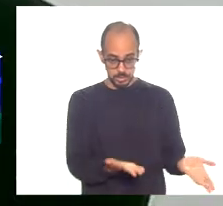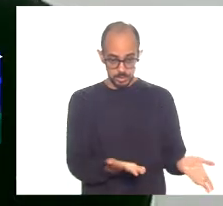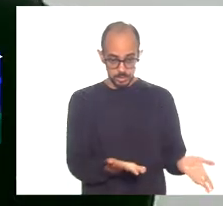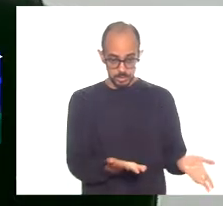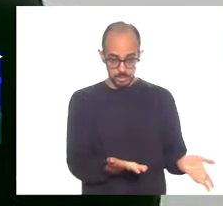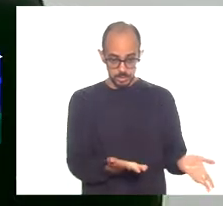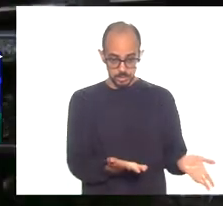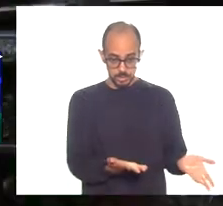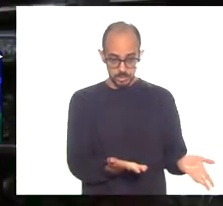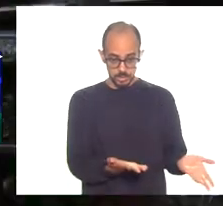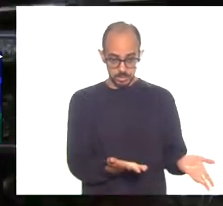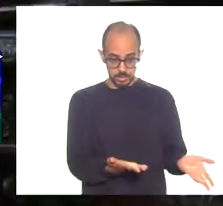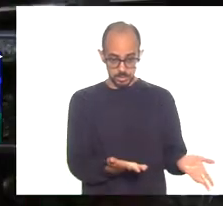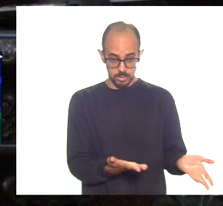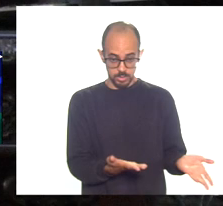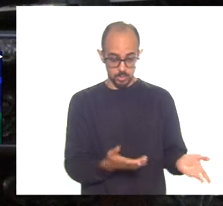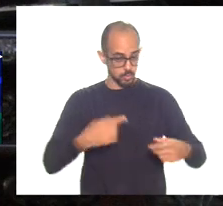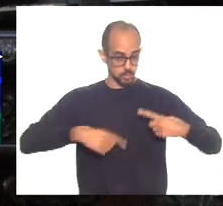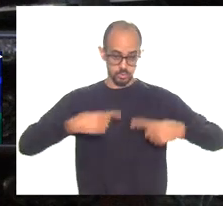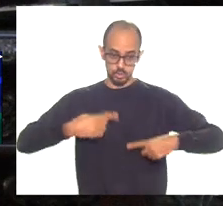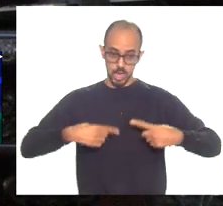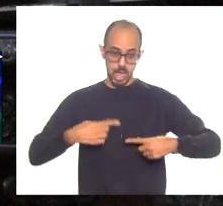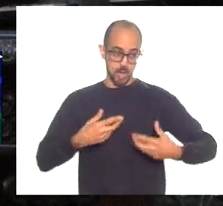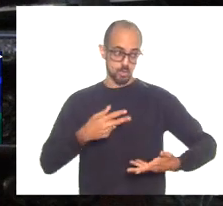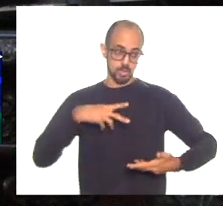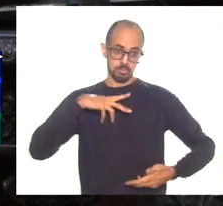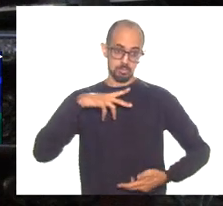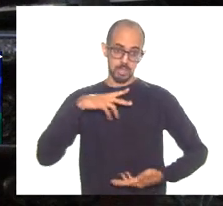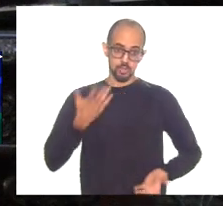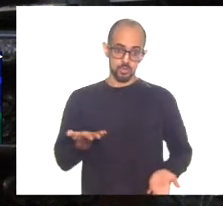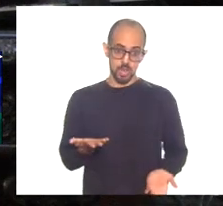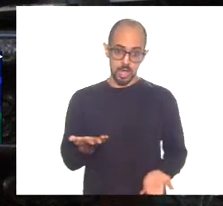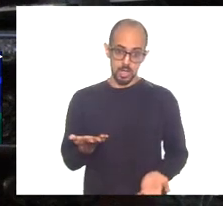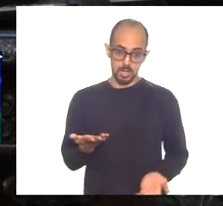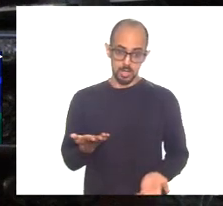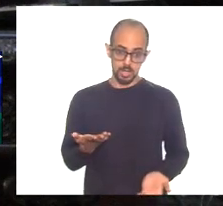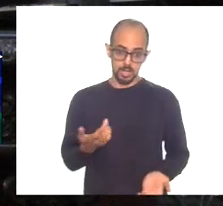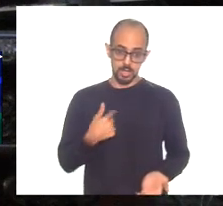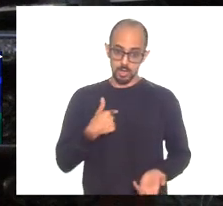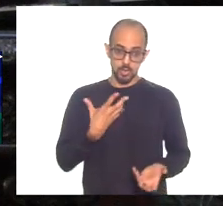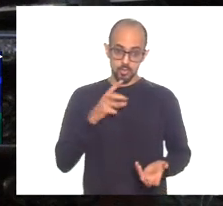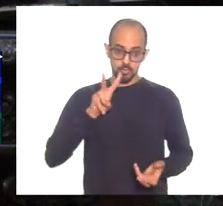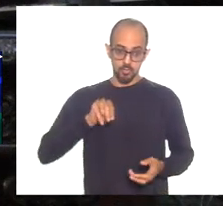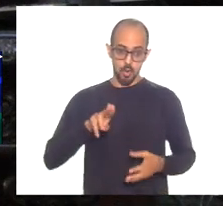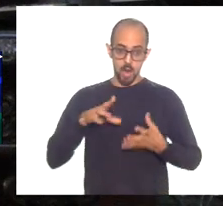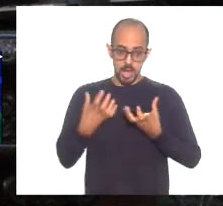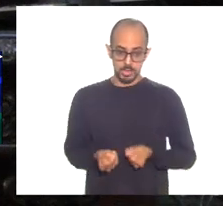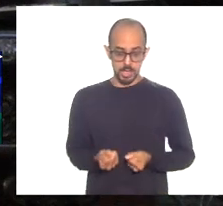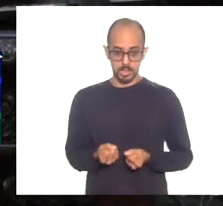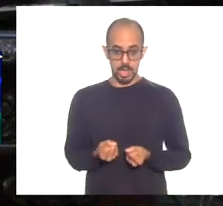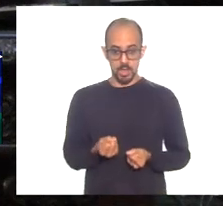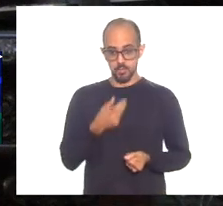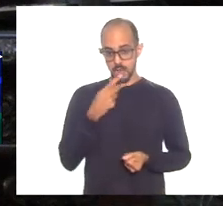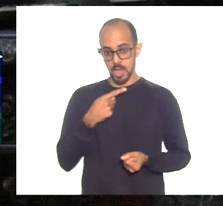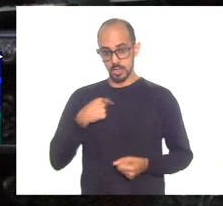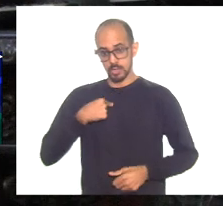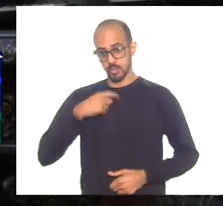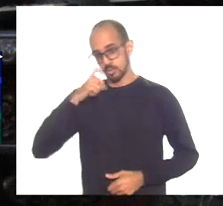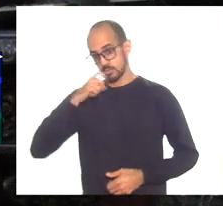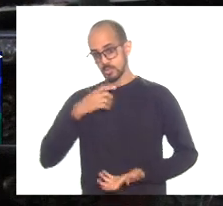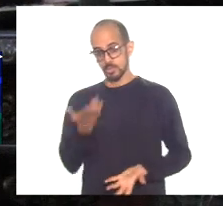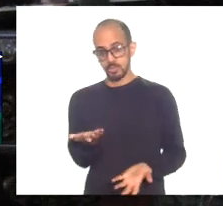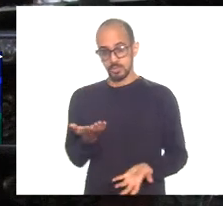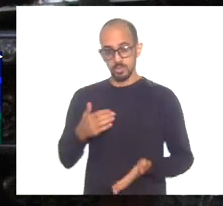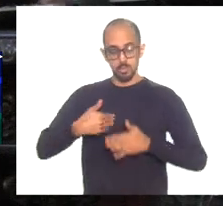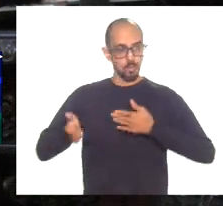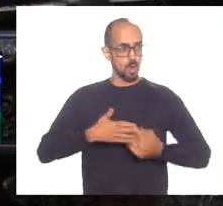não não tô levando não não tô levando Não tô dizendo que eu não vou aceitar ninguém ligando para sala de